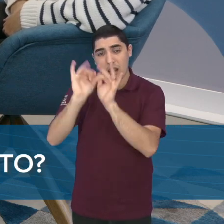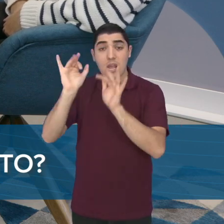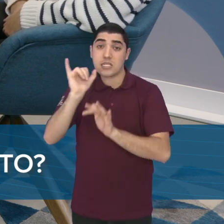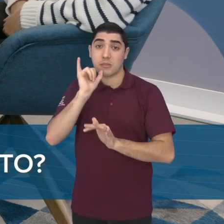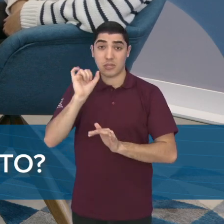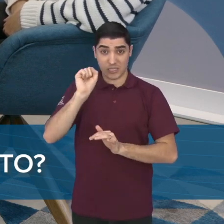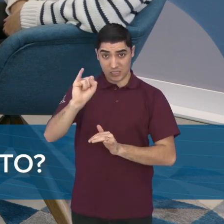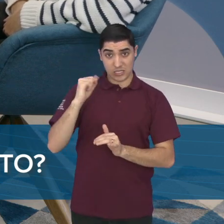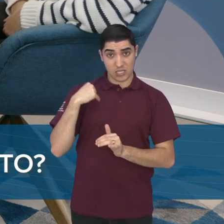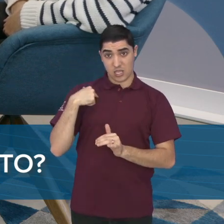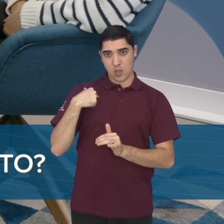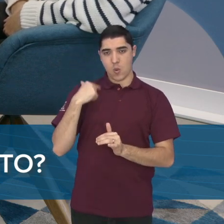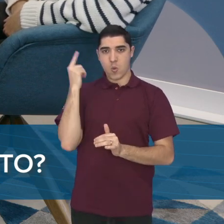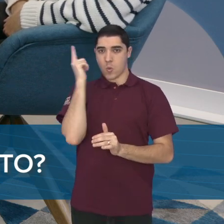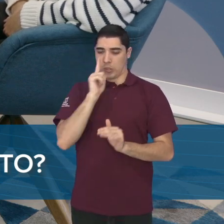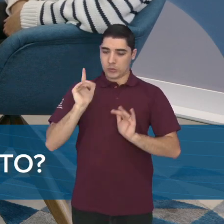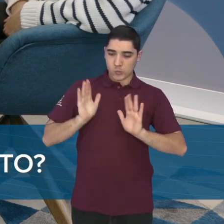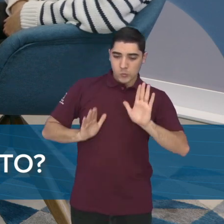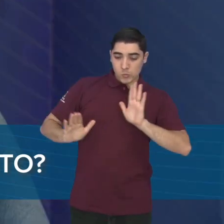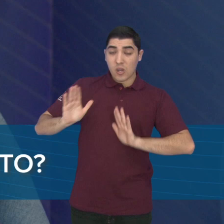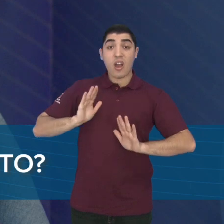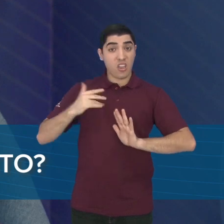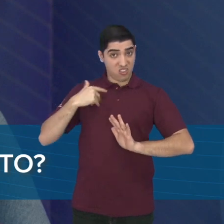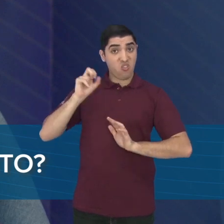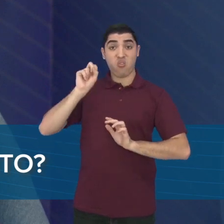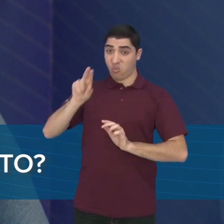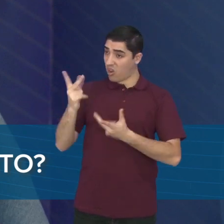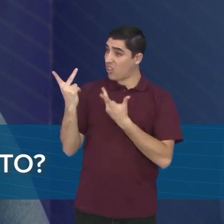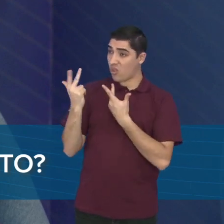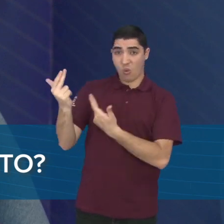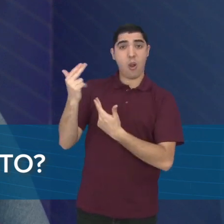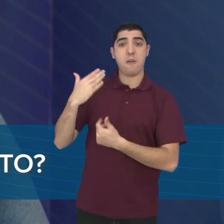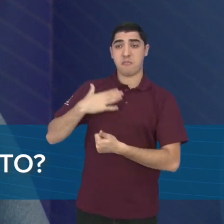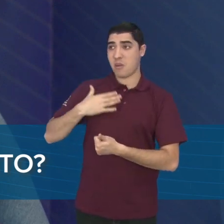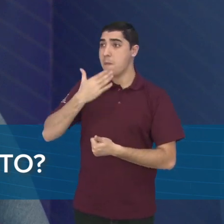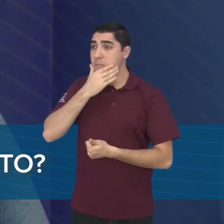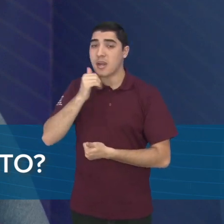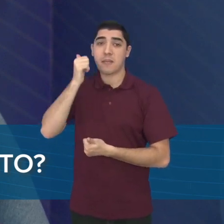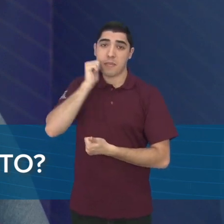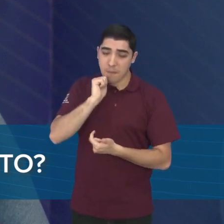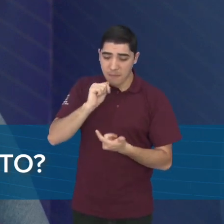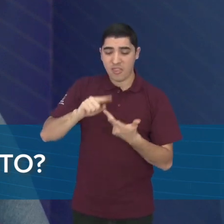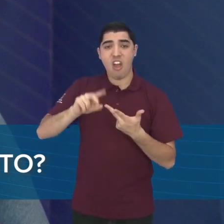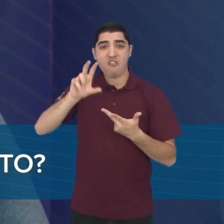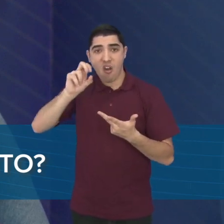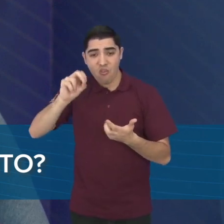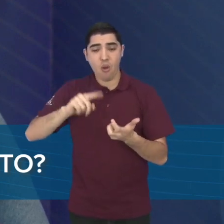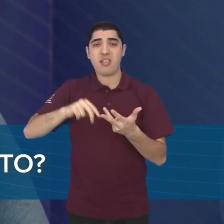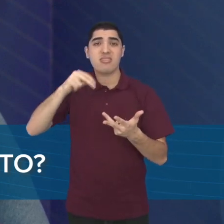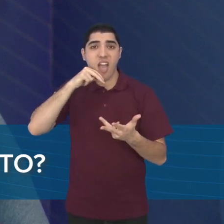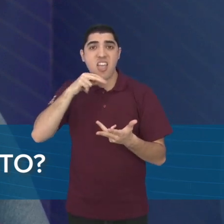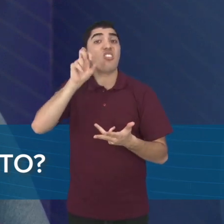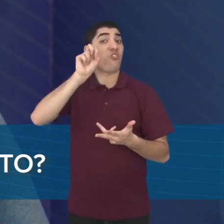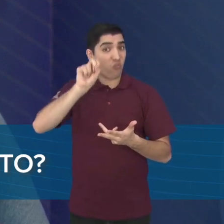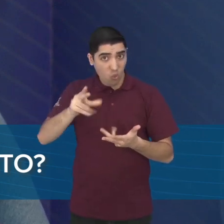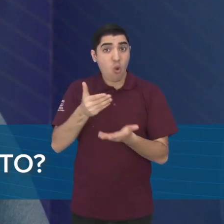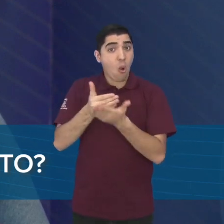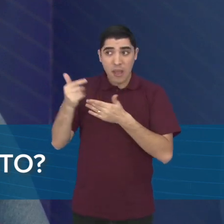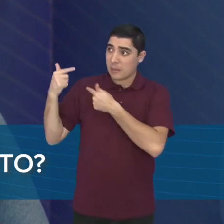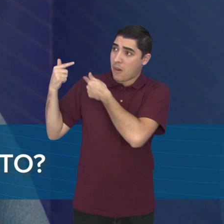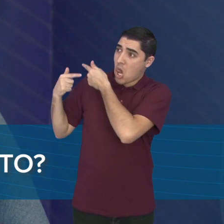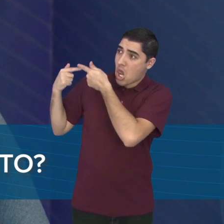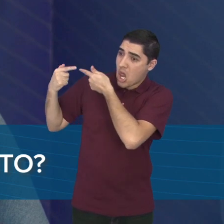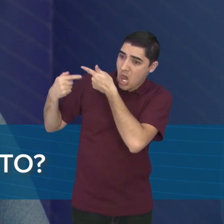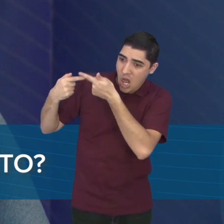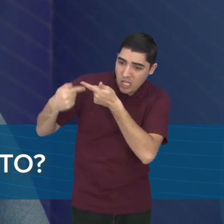você não se policiar, você vai reproduzir, vai viver e vai reproduzir para filhos, netos, enfim, sobrinhos, afilhados, para quem